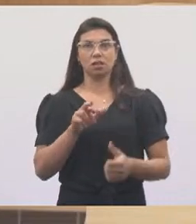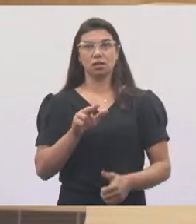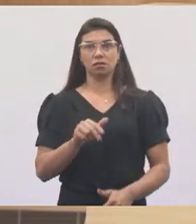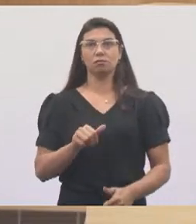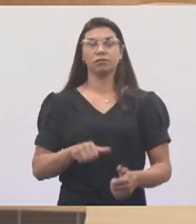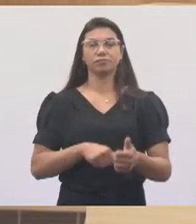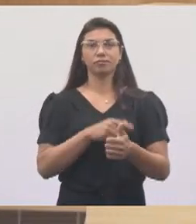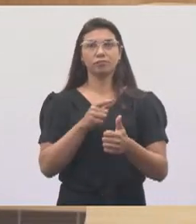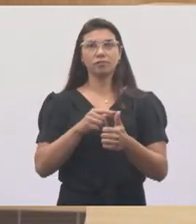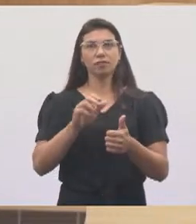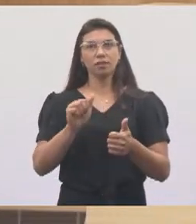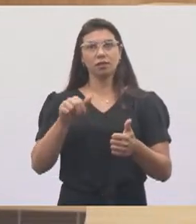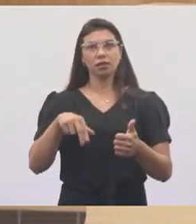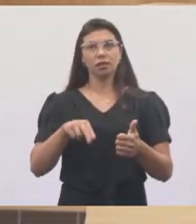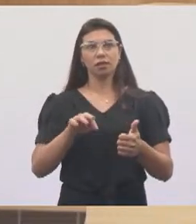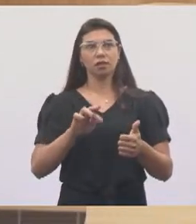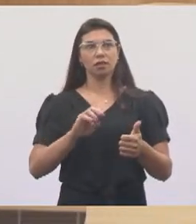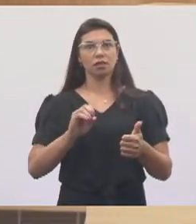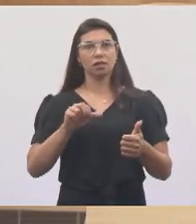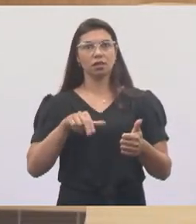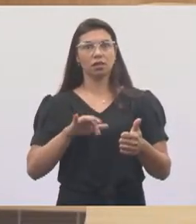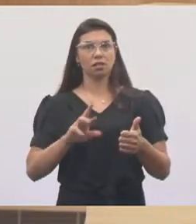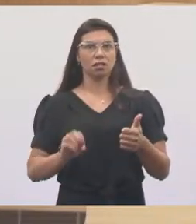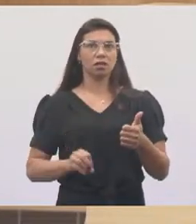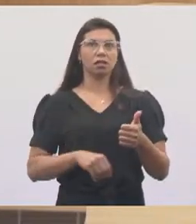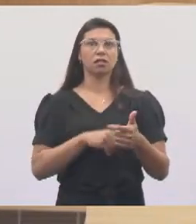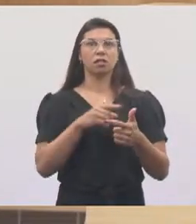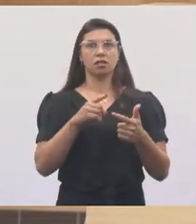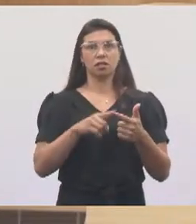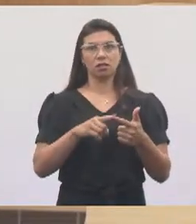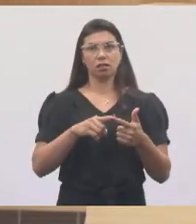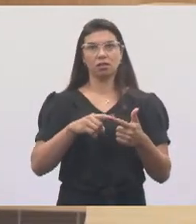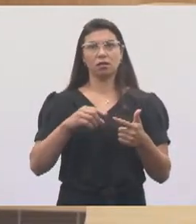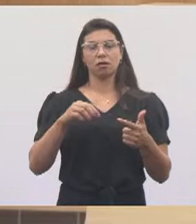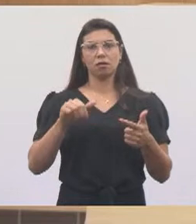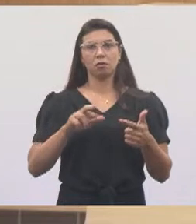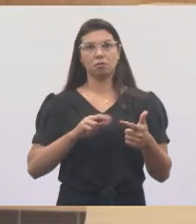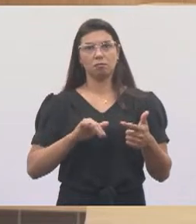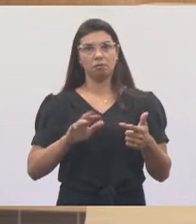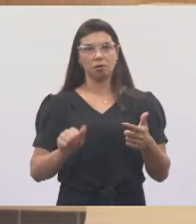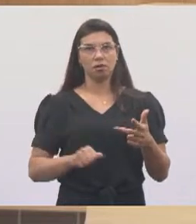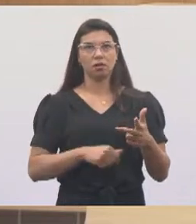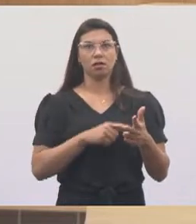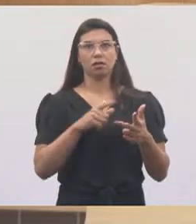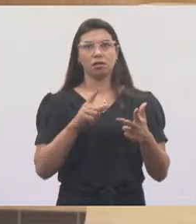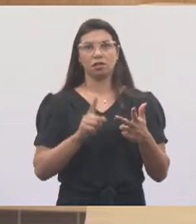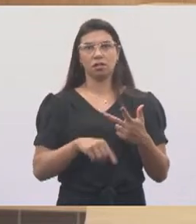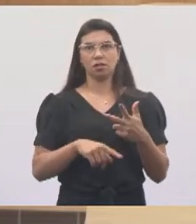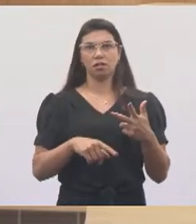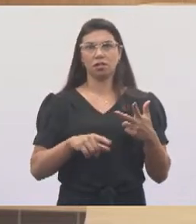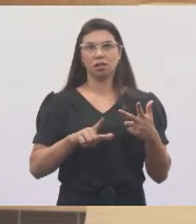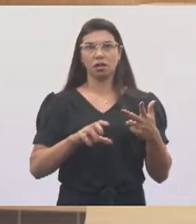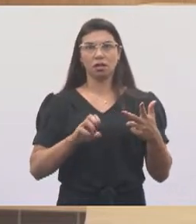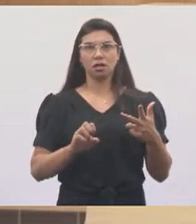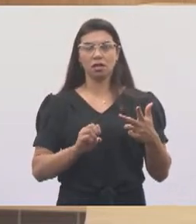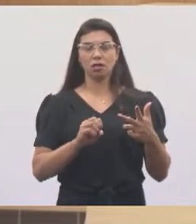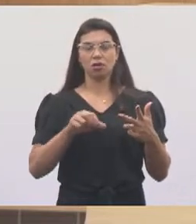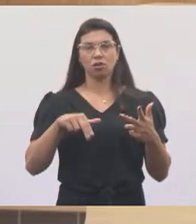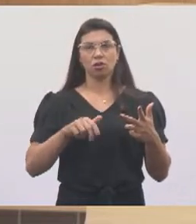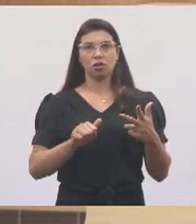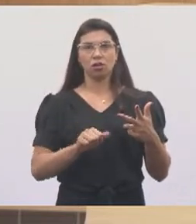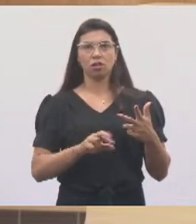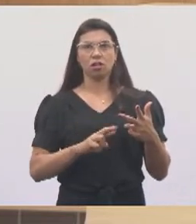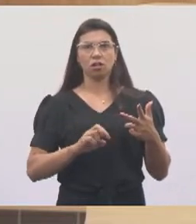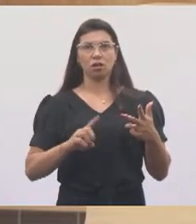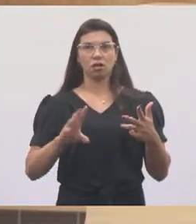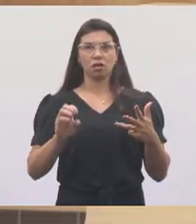Pinto, Antônio Prado Pinto, Roberto Prado Pinto, Maria Cecília Prado Pinto Reis e Leonardo Prado Pinto.